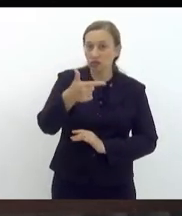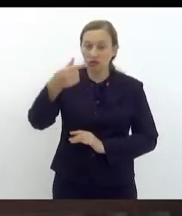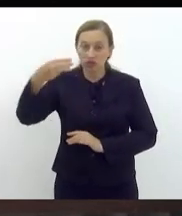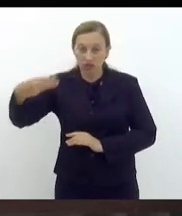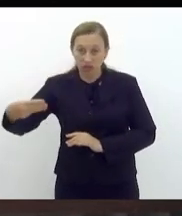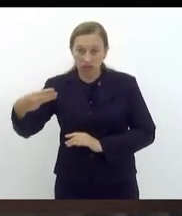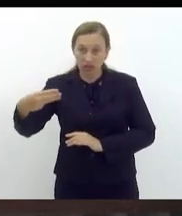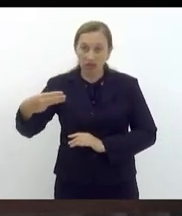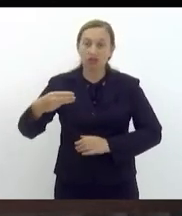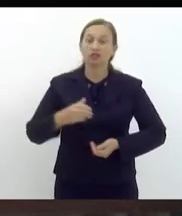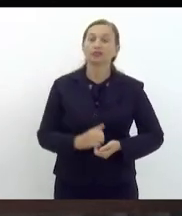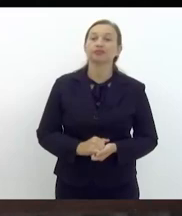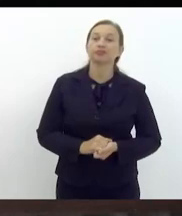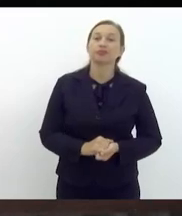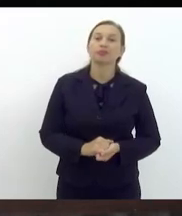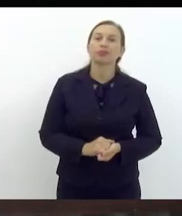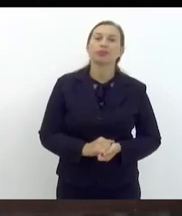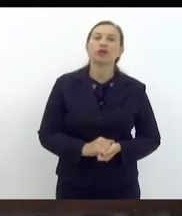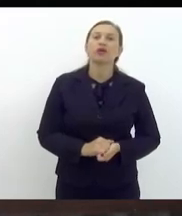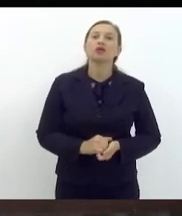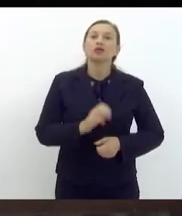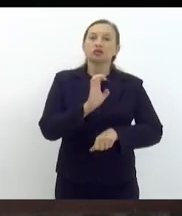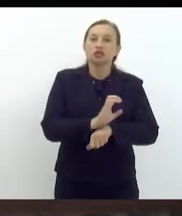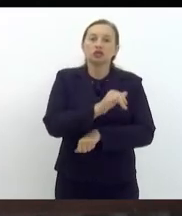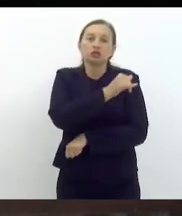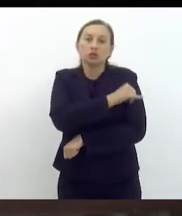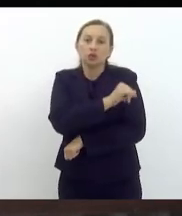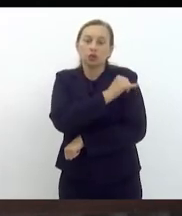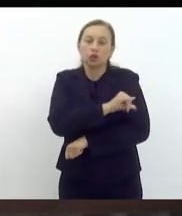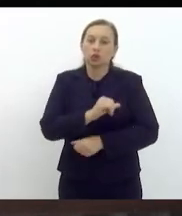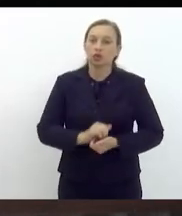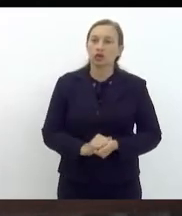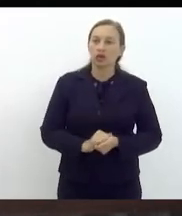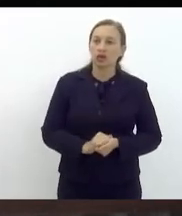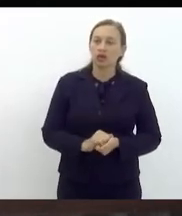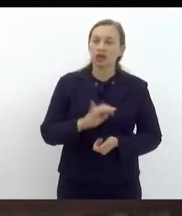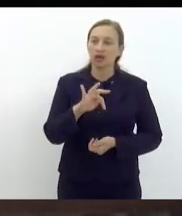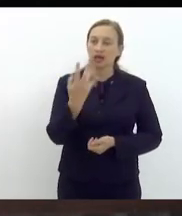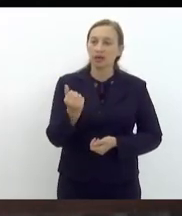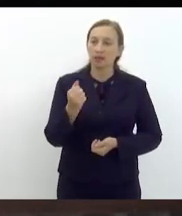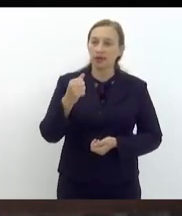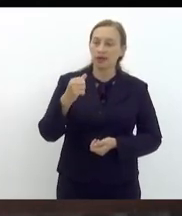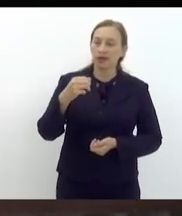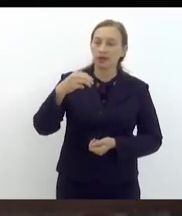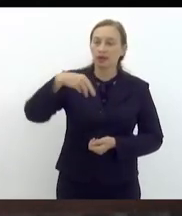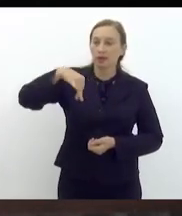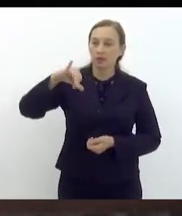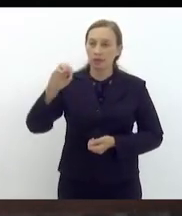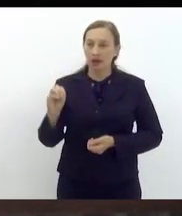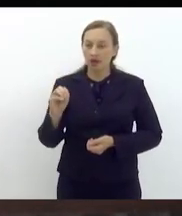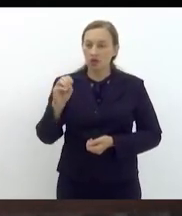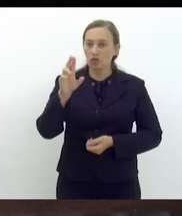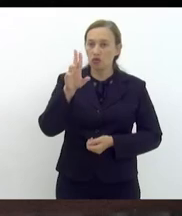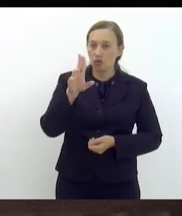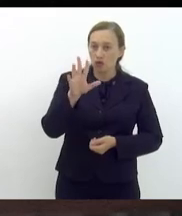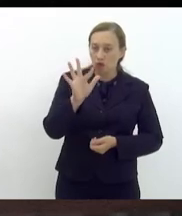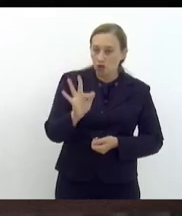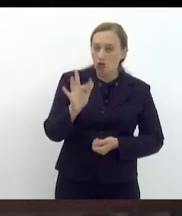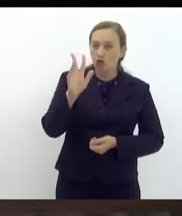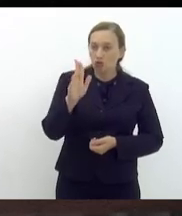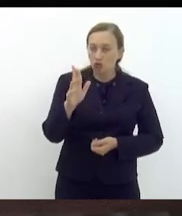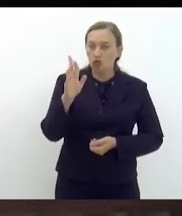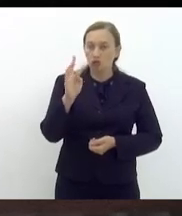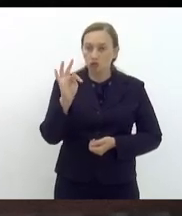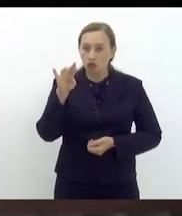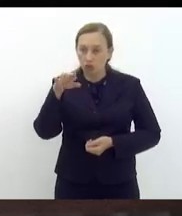que institui no âmbito do Estado do Rio de Janeiro a campanha Maio Furta Cor dedicada às ações de conscientização,